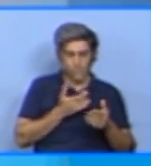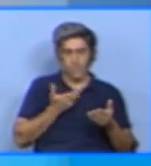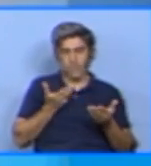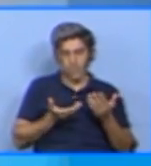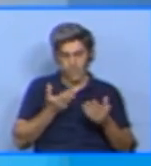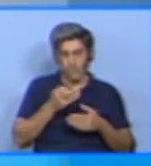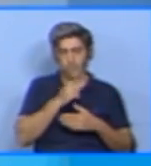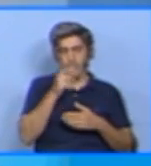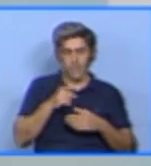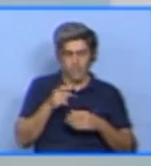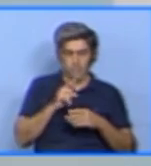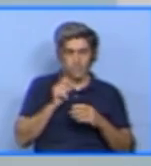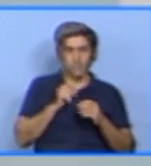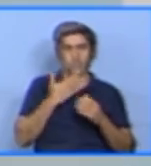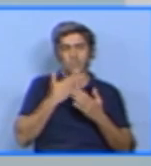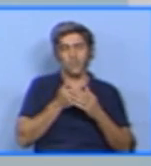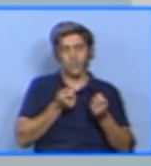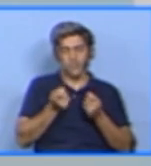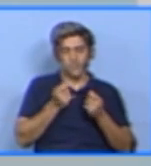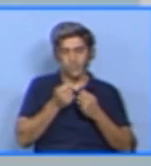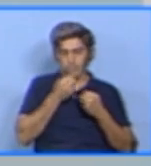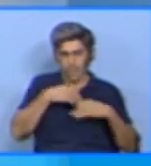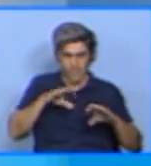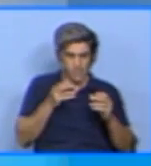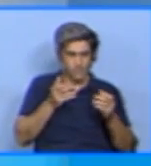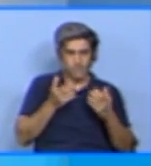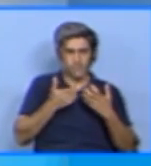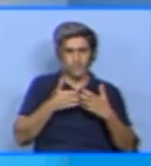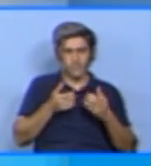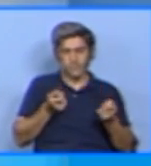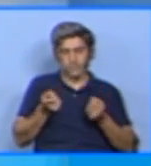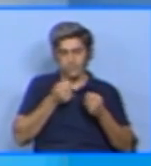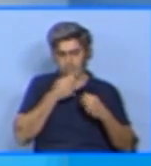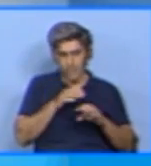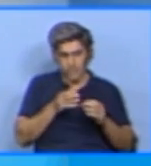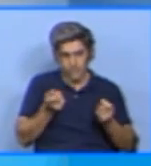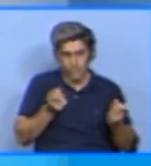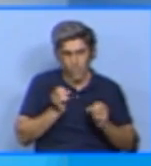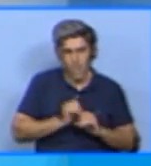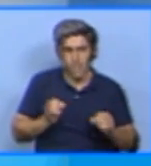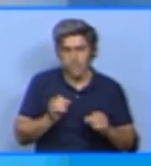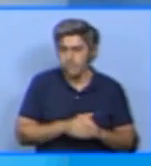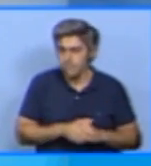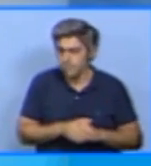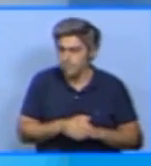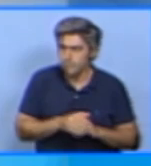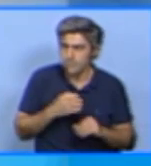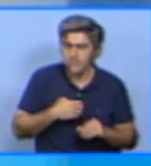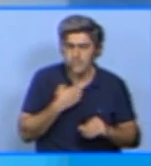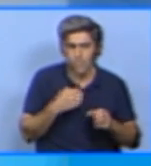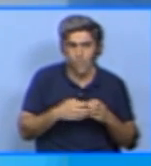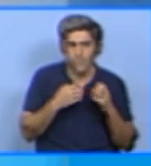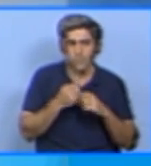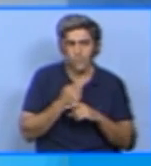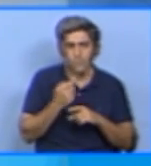equilíbrio e para a paz, desorganizam a personalidade. Portanto, são personalidades desorganizadas. E são pessoas que sentem-se em conflito porque fomos feitos